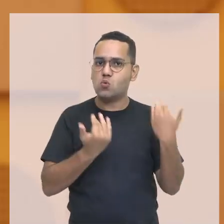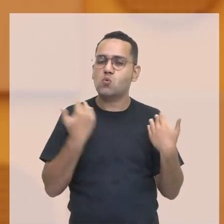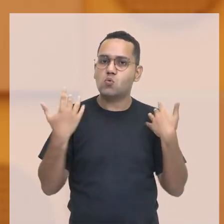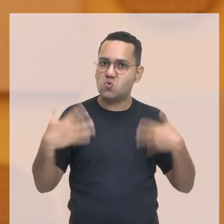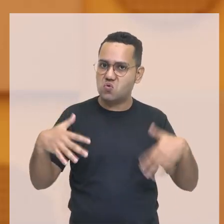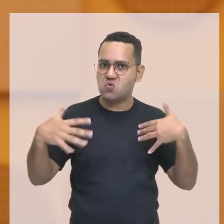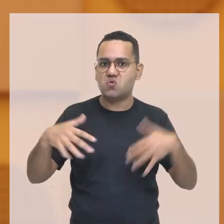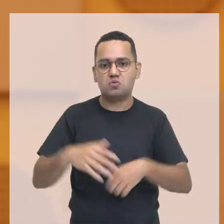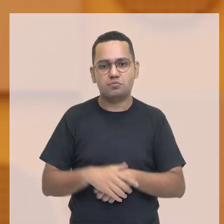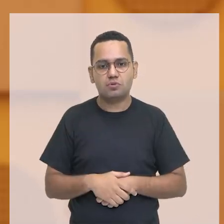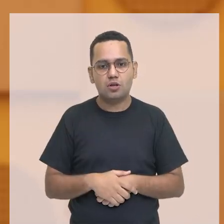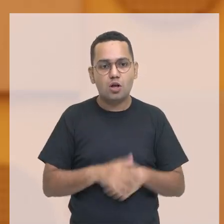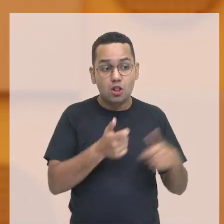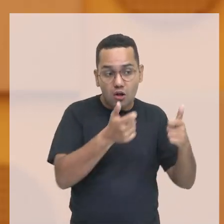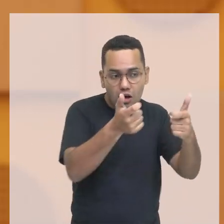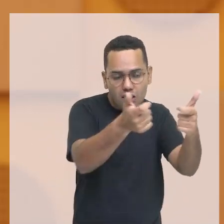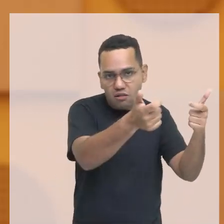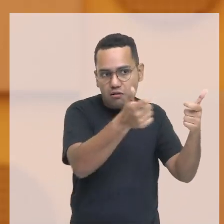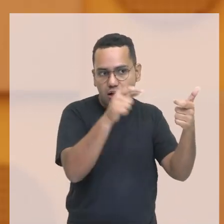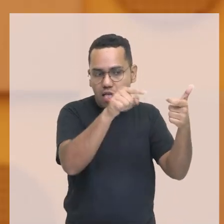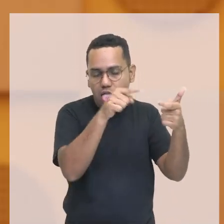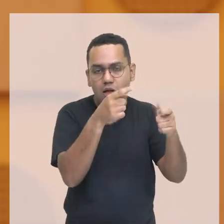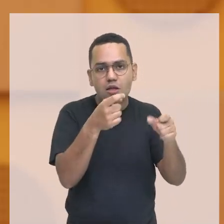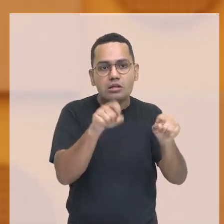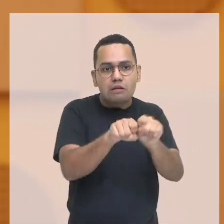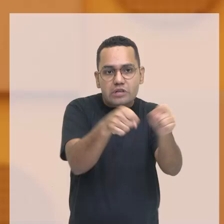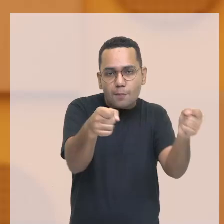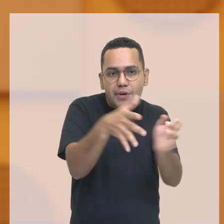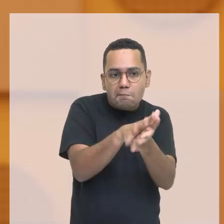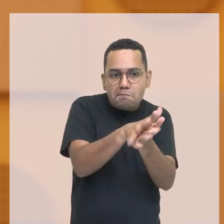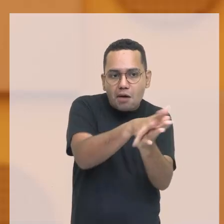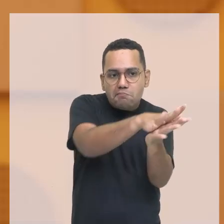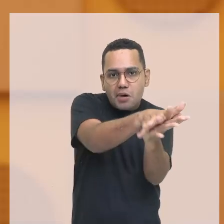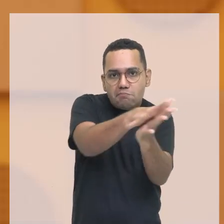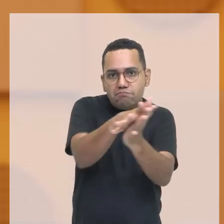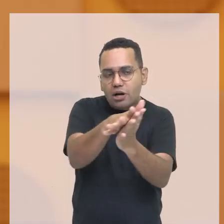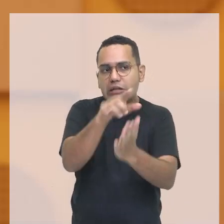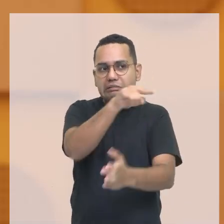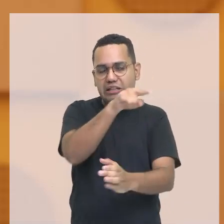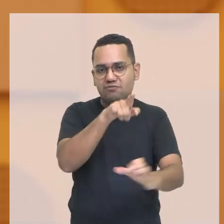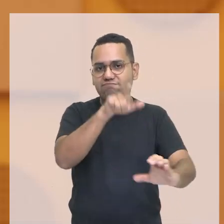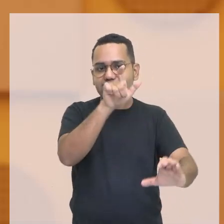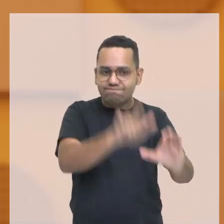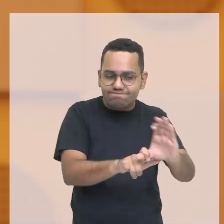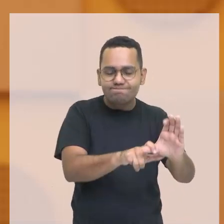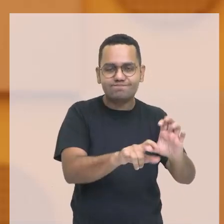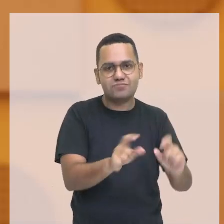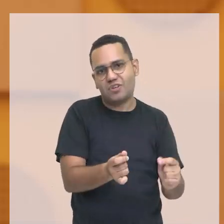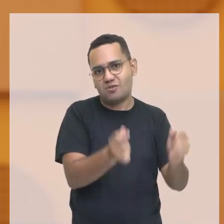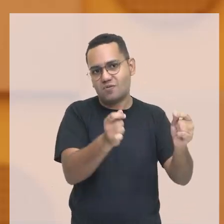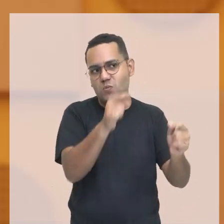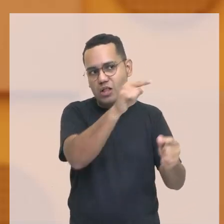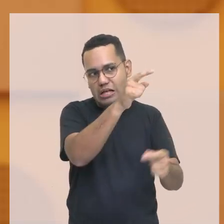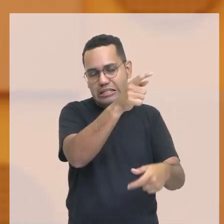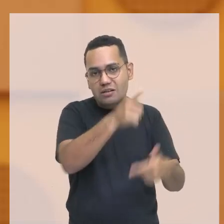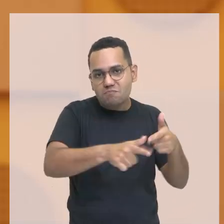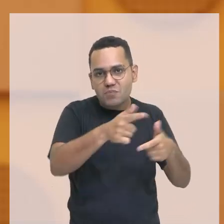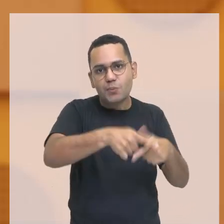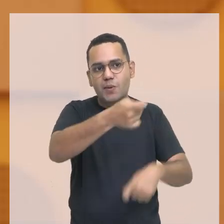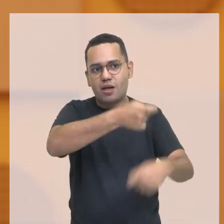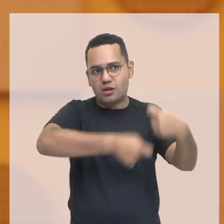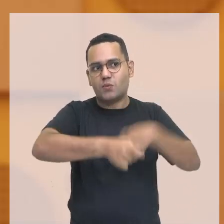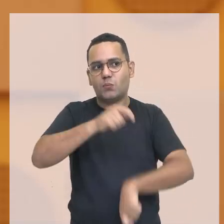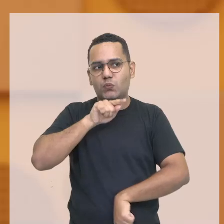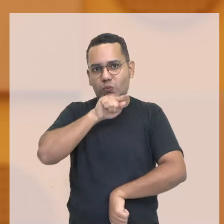tiveram territórios ali que foram destruídos, começaram a se endividar, gerando ali uma crise econômica. Então, todos esses